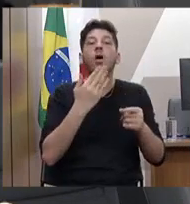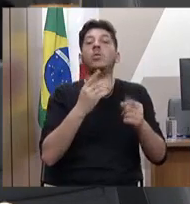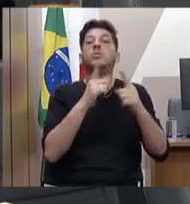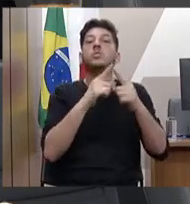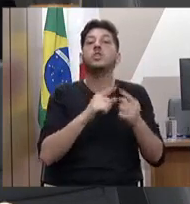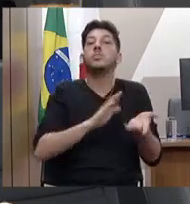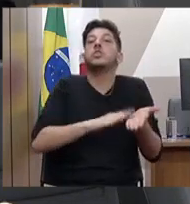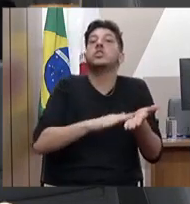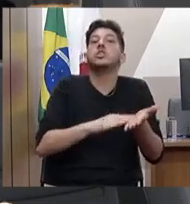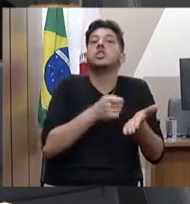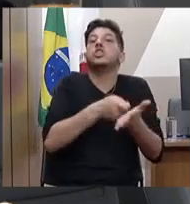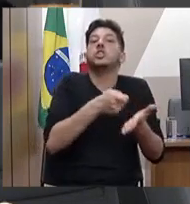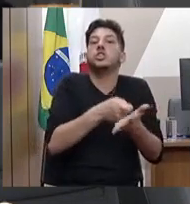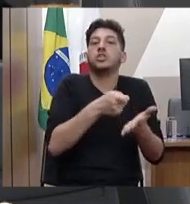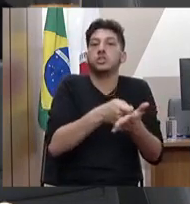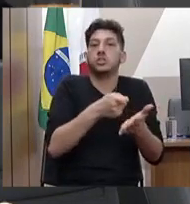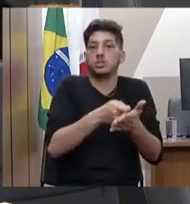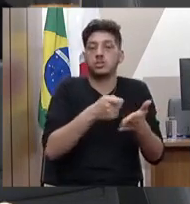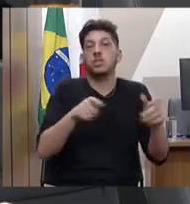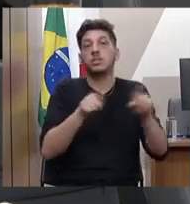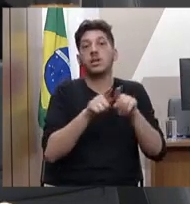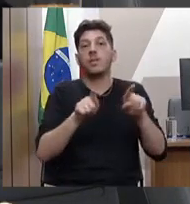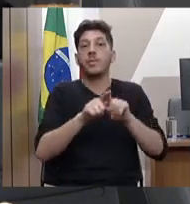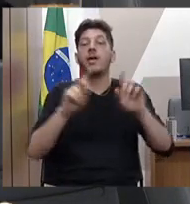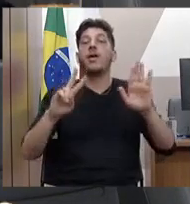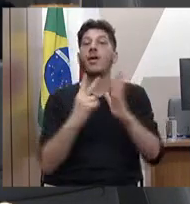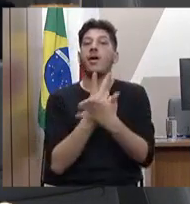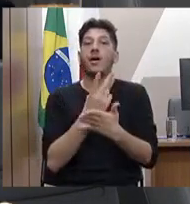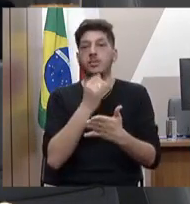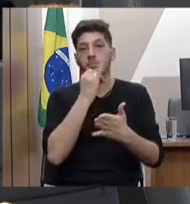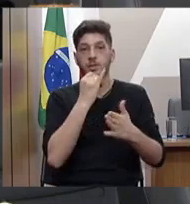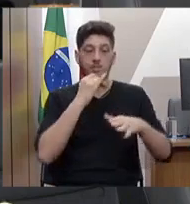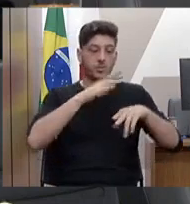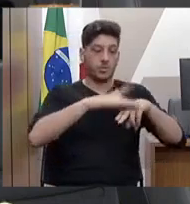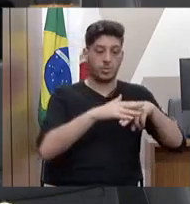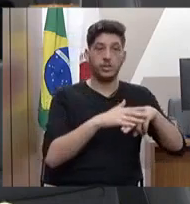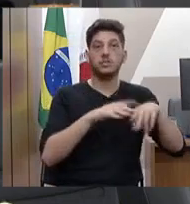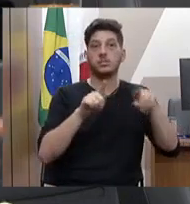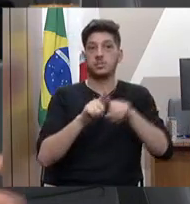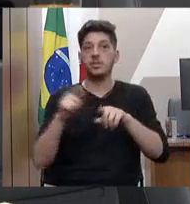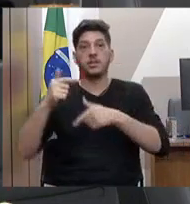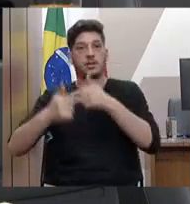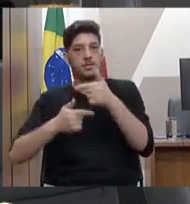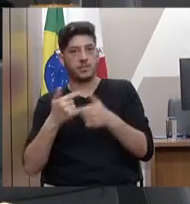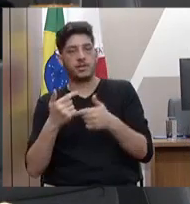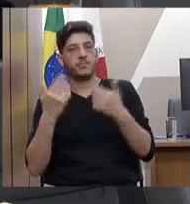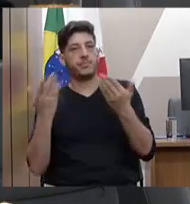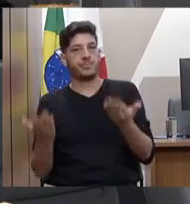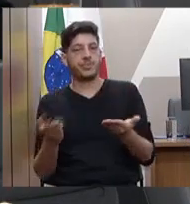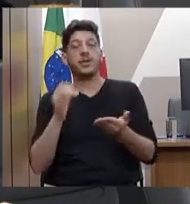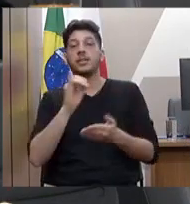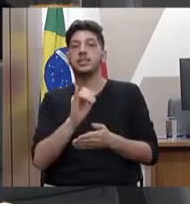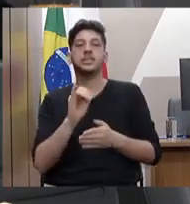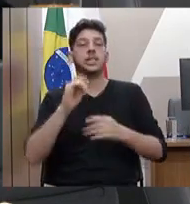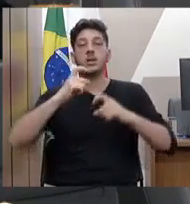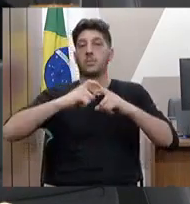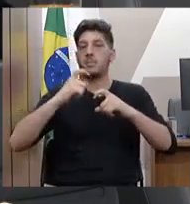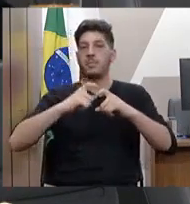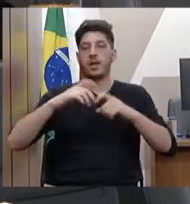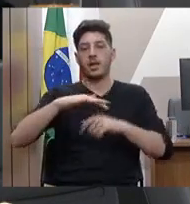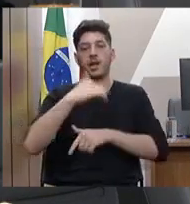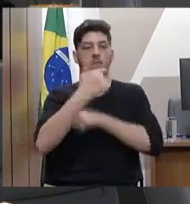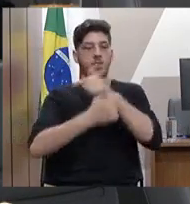médicos fixar o nexo de causalidade entre a doença e o trabalho é nesse quadro se os próprios médicos do trabalho